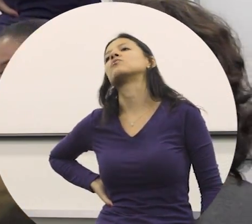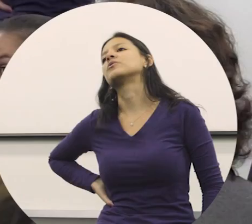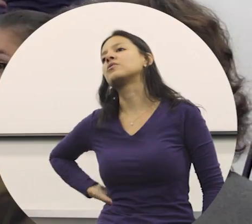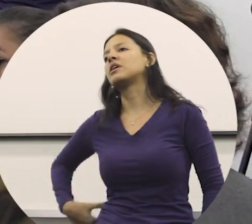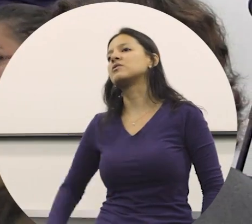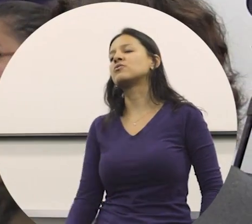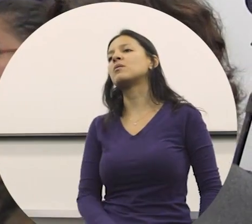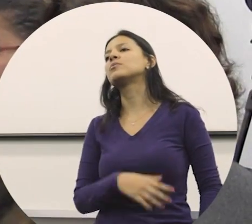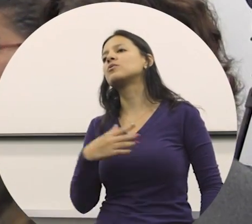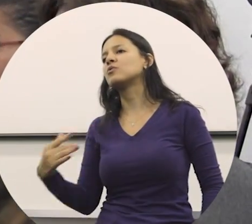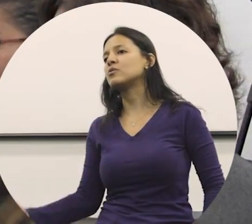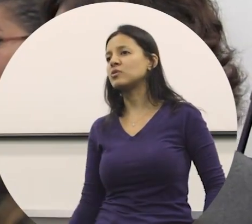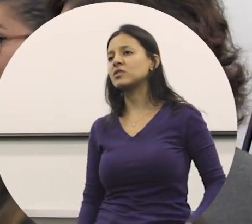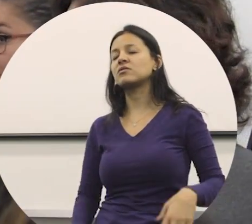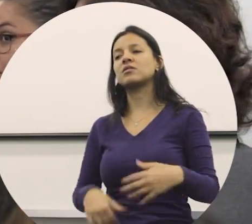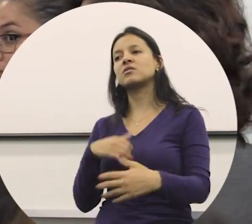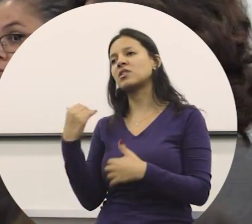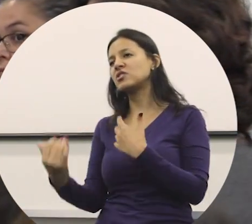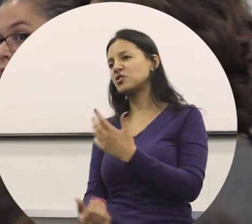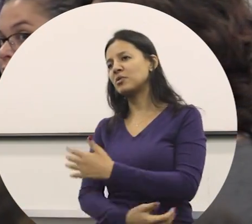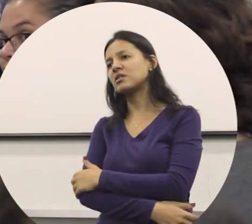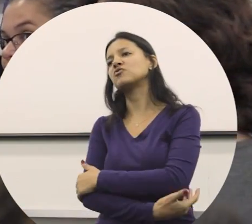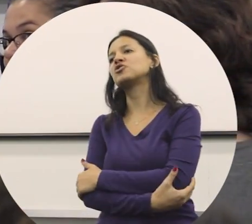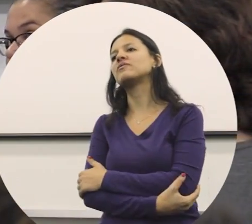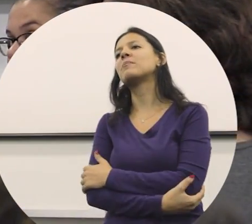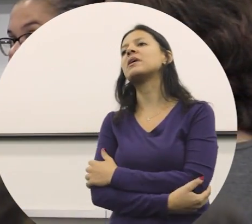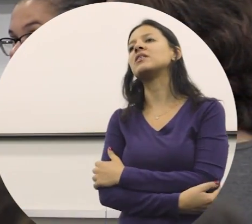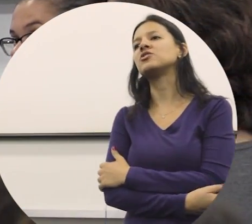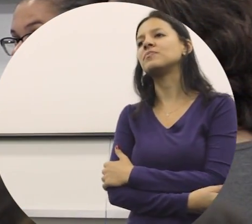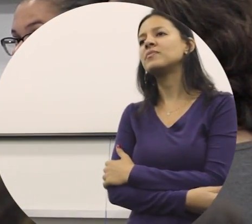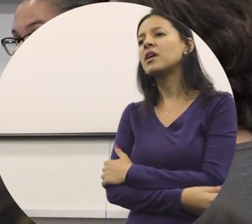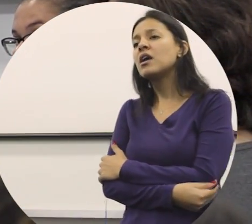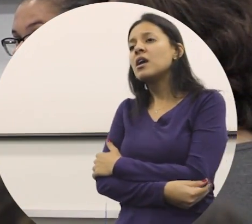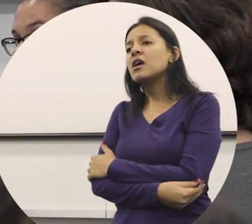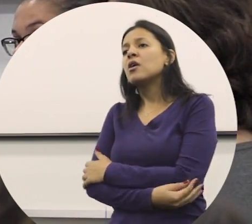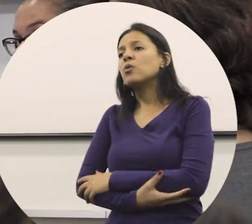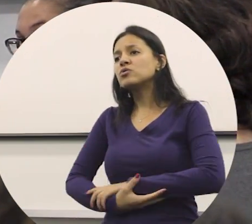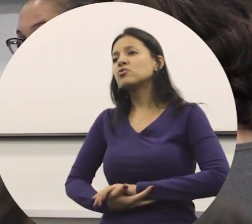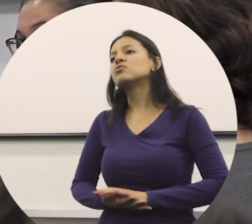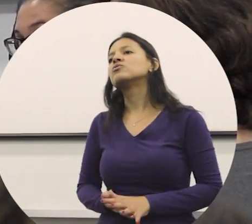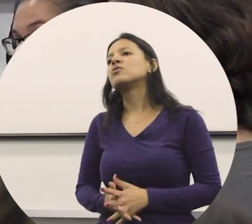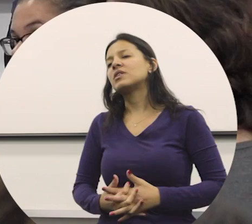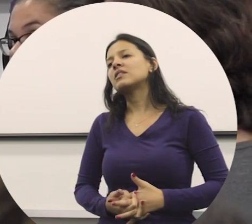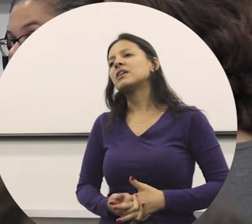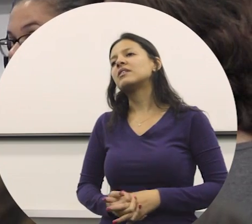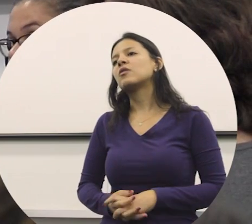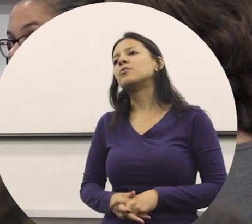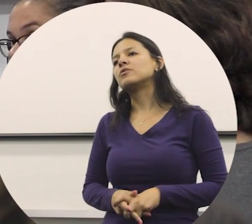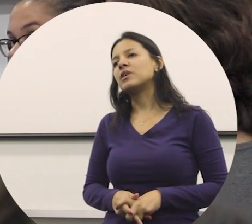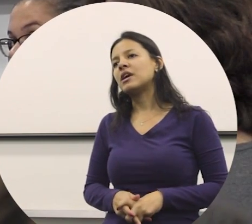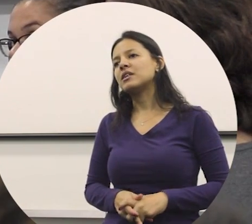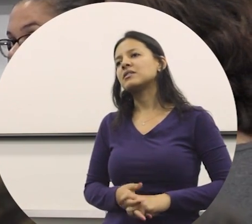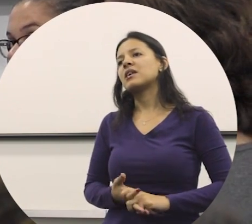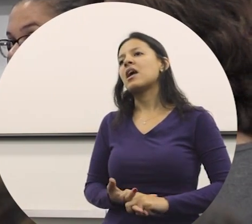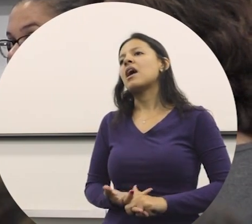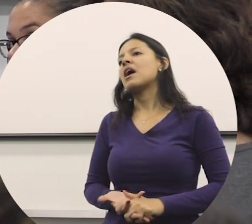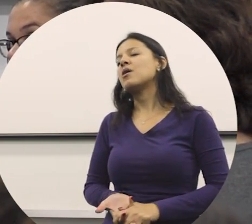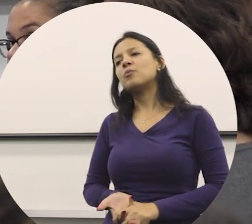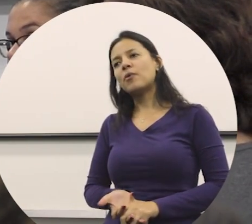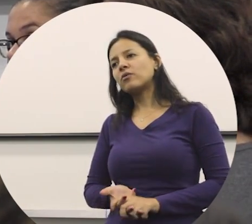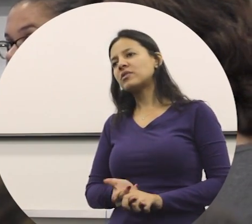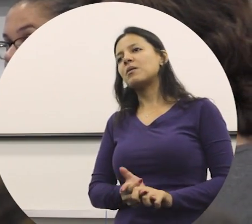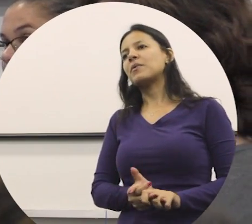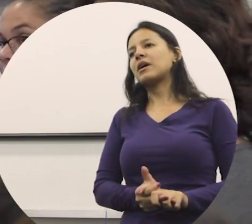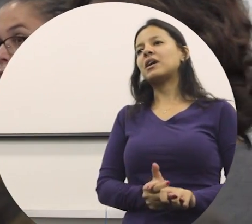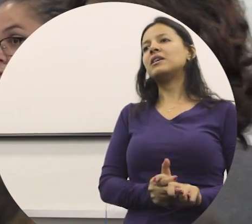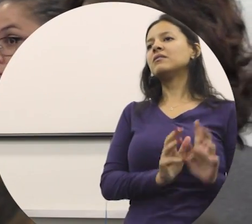têm contato com português o tempo todo, que estão sendo estimuladas auditivamente, o surdo, o contato que ele tem com o português é